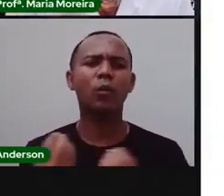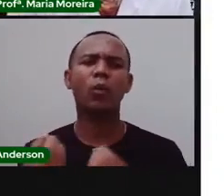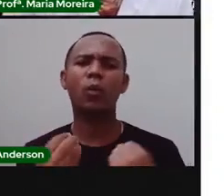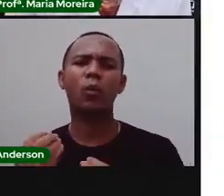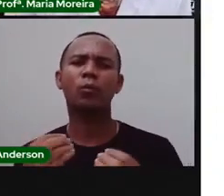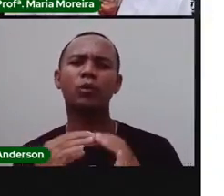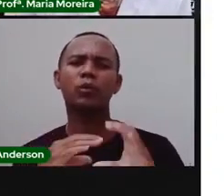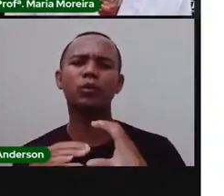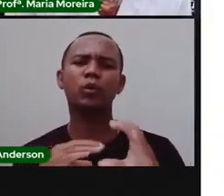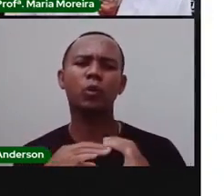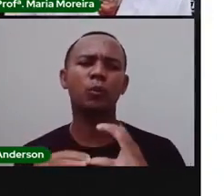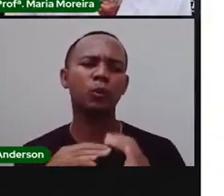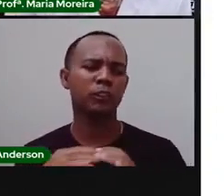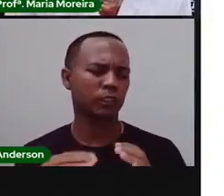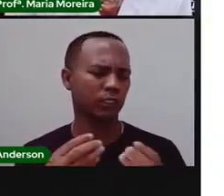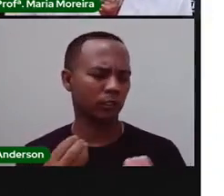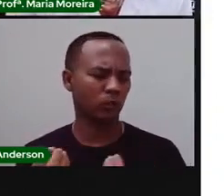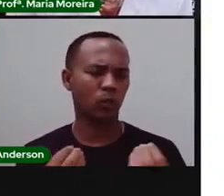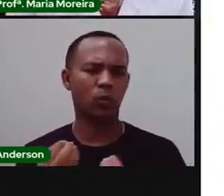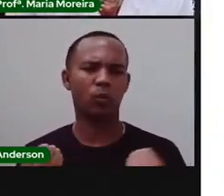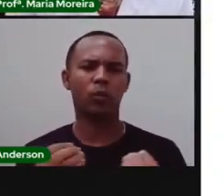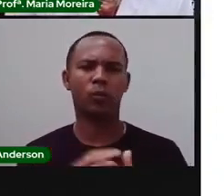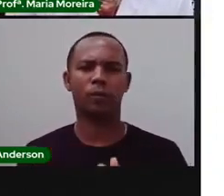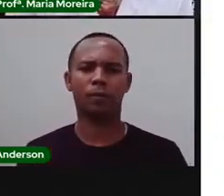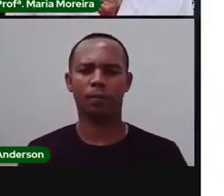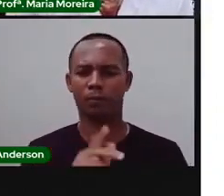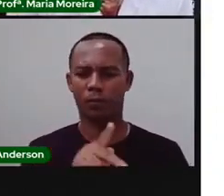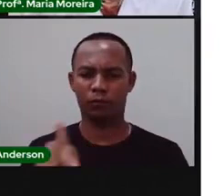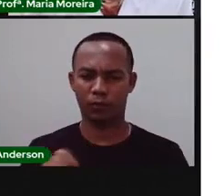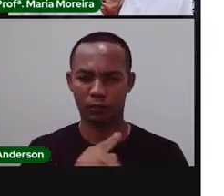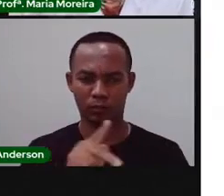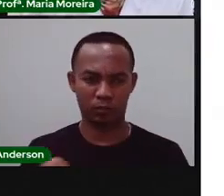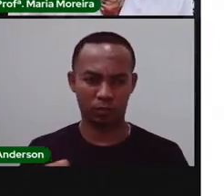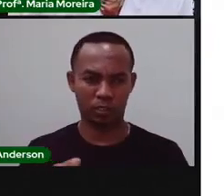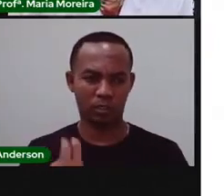de comunicação que vocês costumam usar? A Pro usa